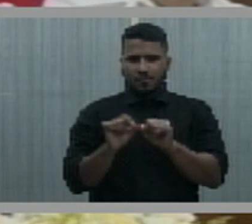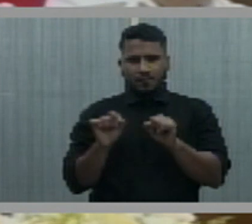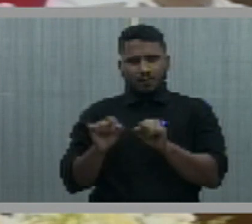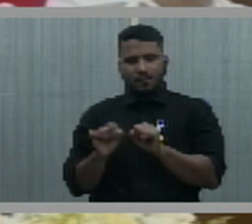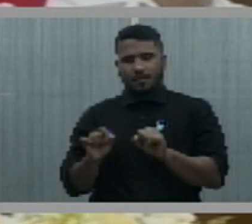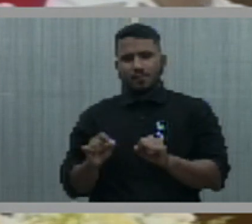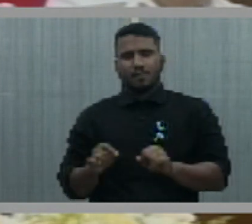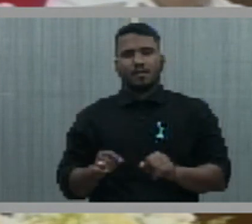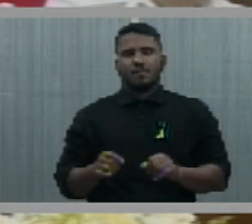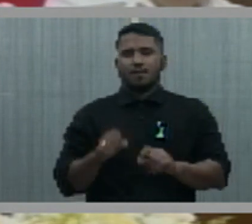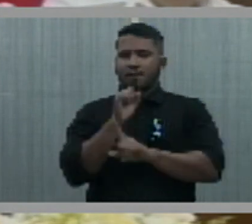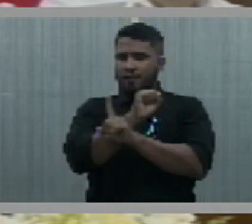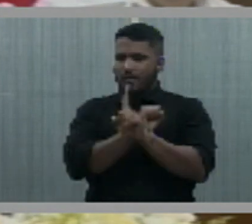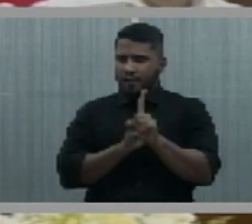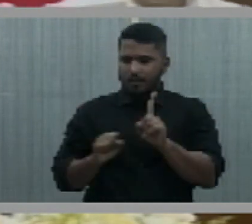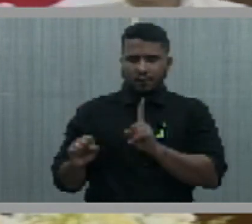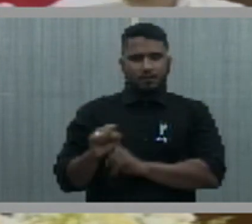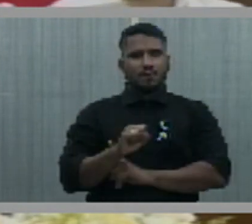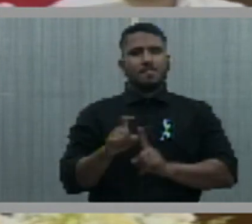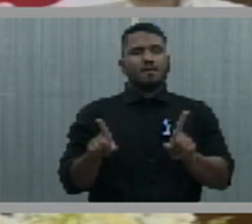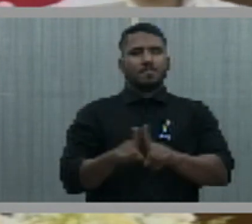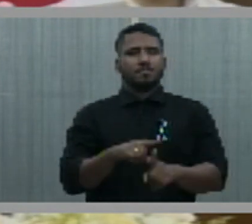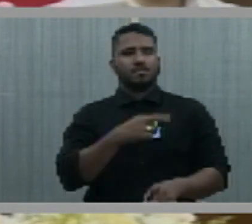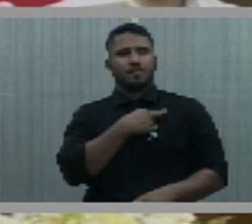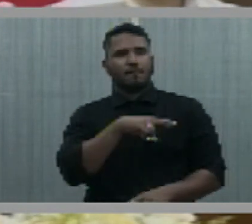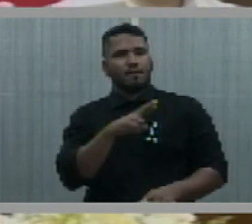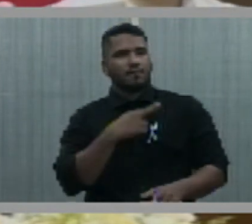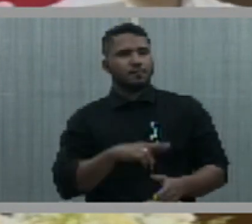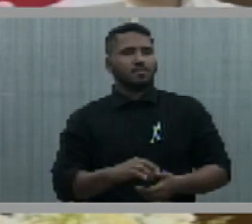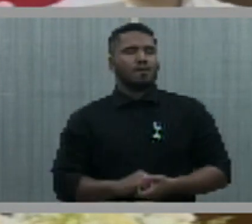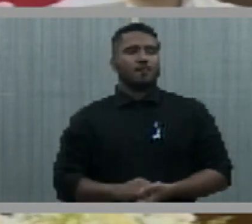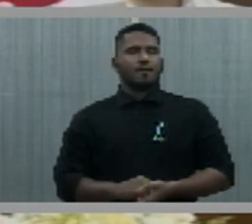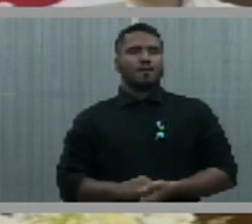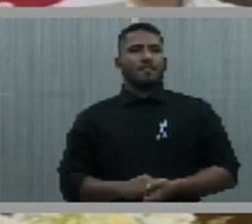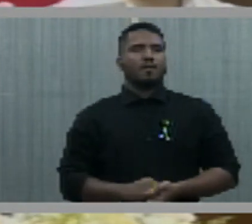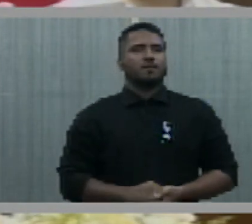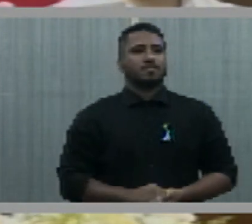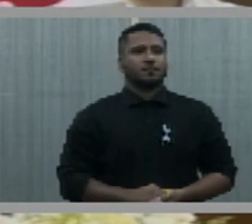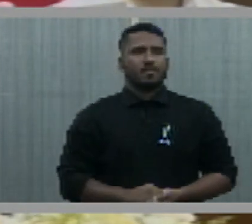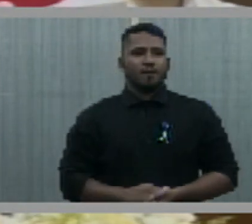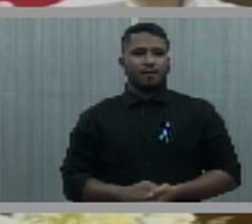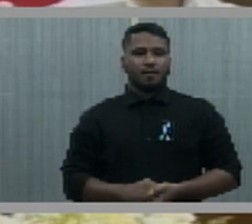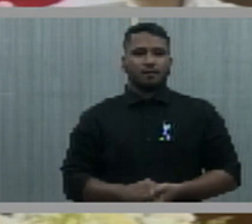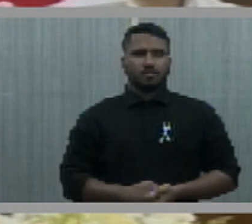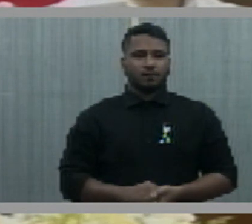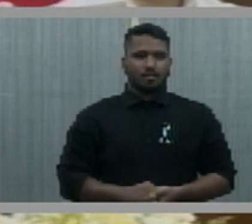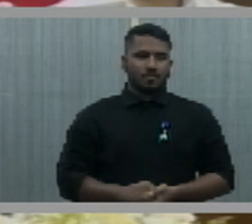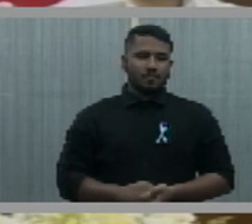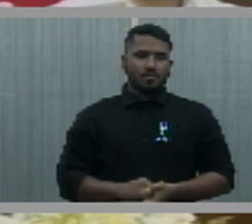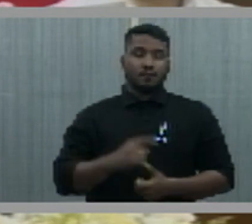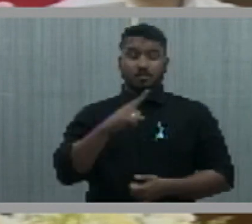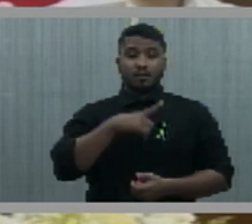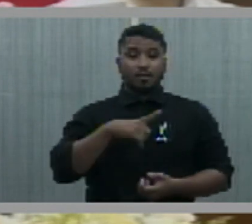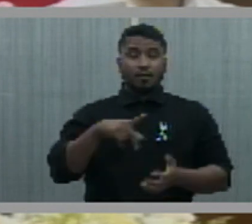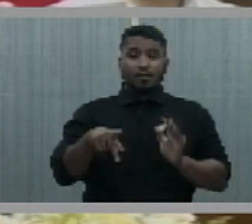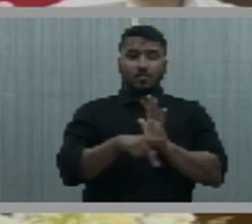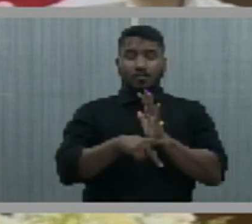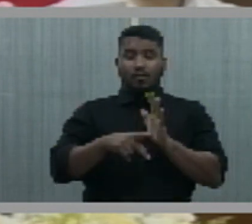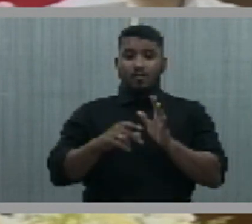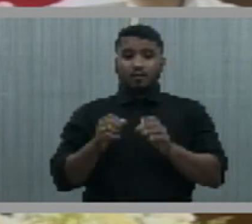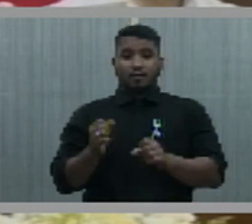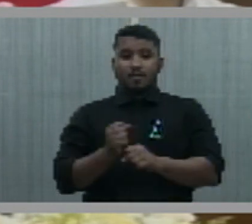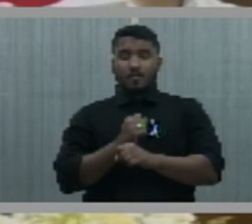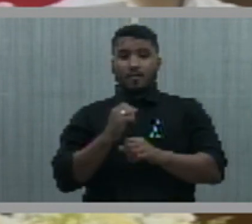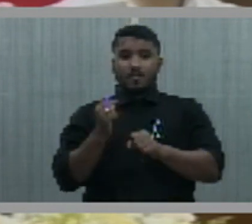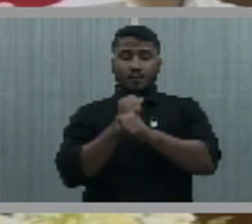edificantes, sociais e religiosos, que desenvolvem como orientadores espirituais, construtores